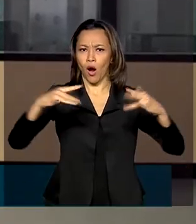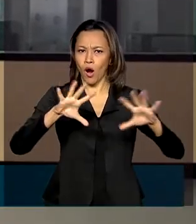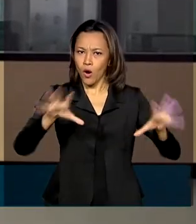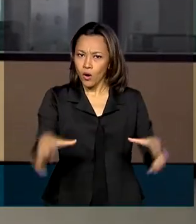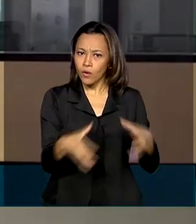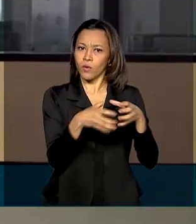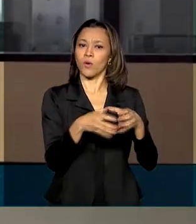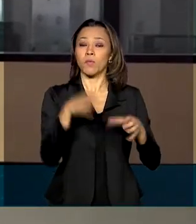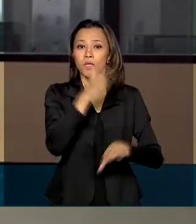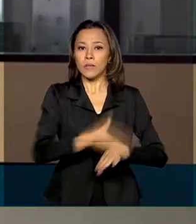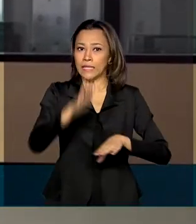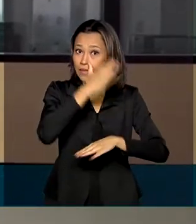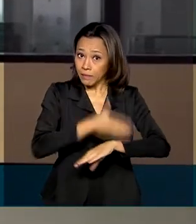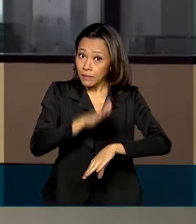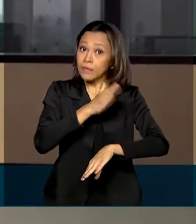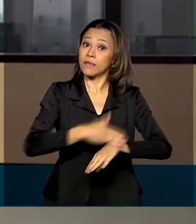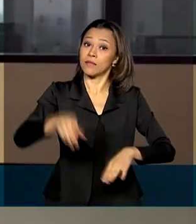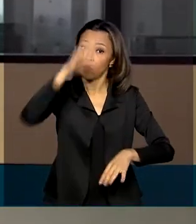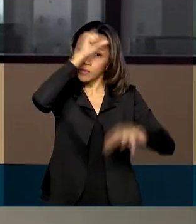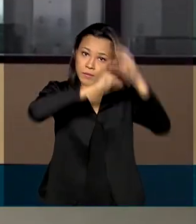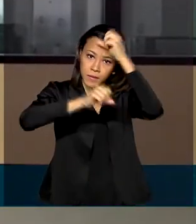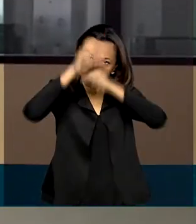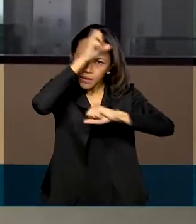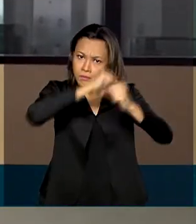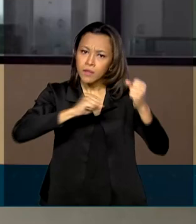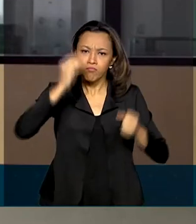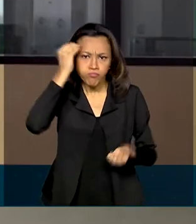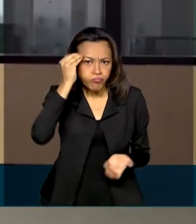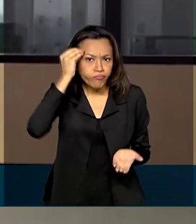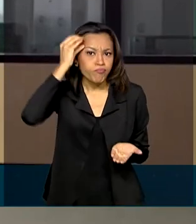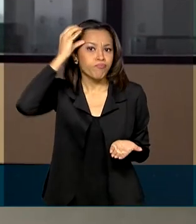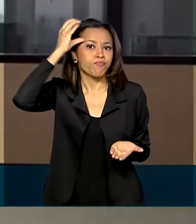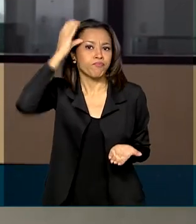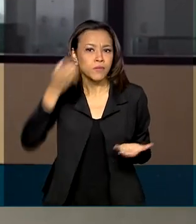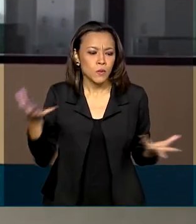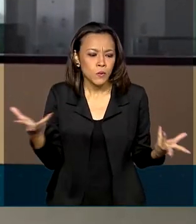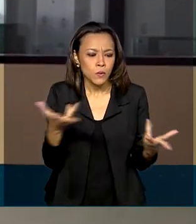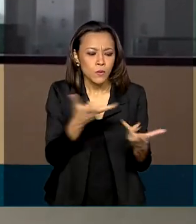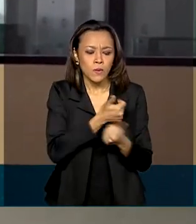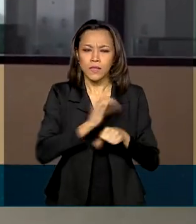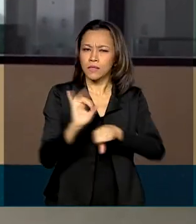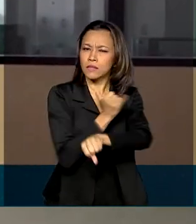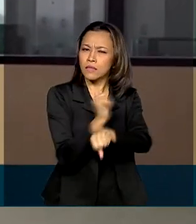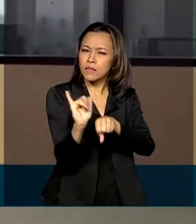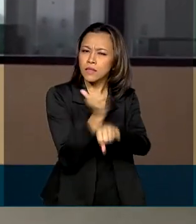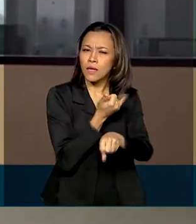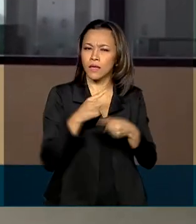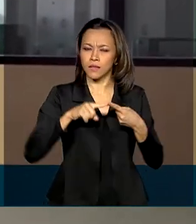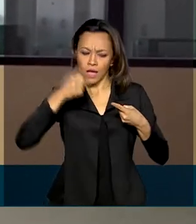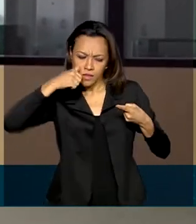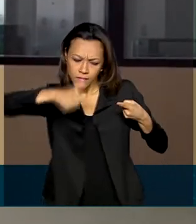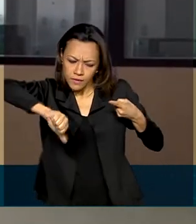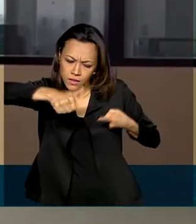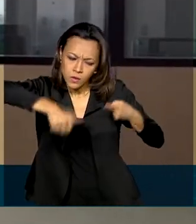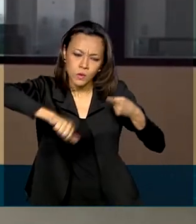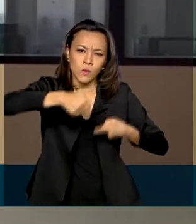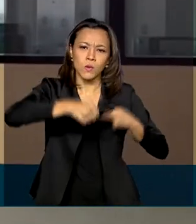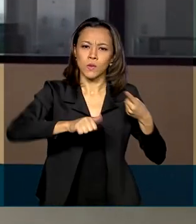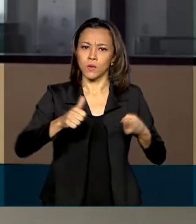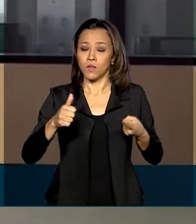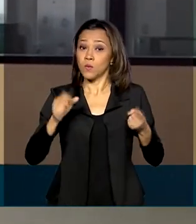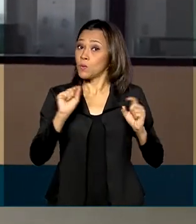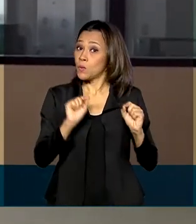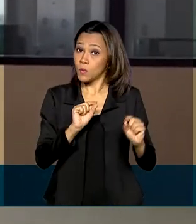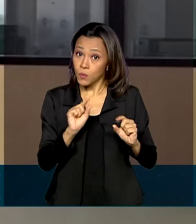pela capacitação e a possibilidade de aperfeiçoarmos as técnicas, as análises, o que pode